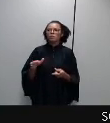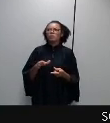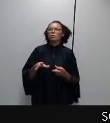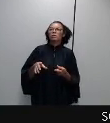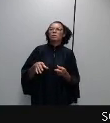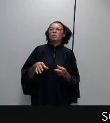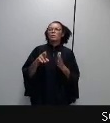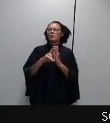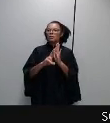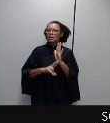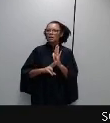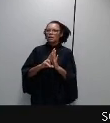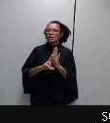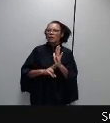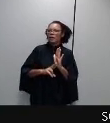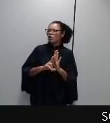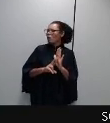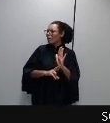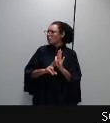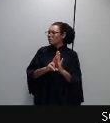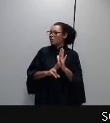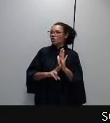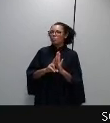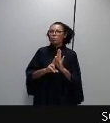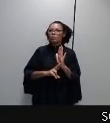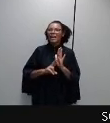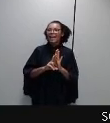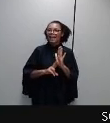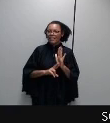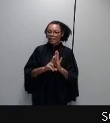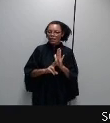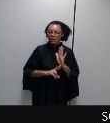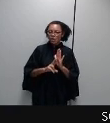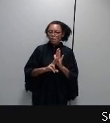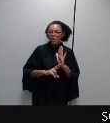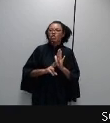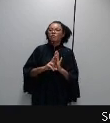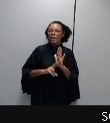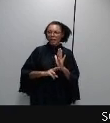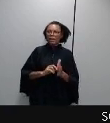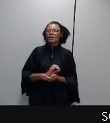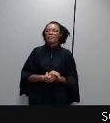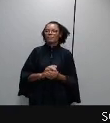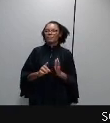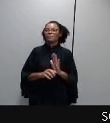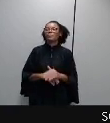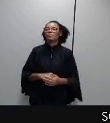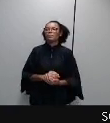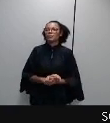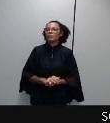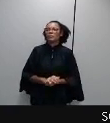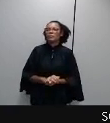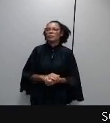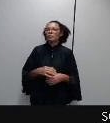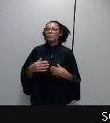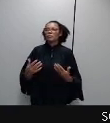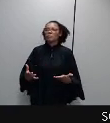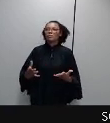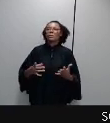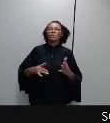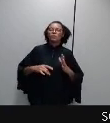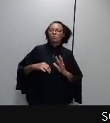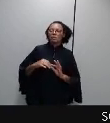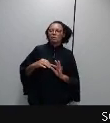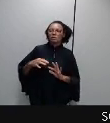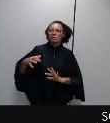né e concluir sua excelência de que será possível sim a fazenda credora habilitar-se no